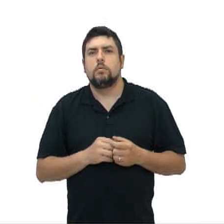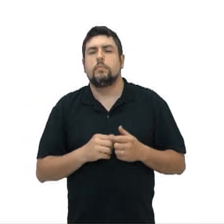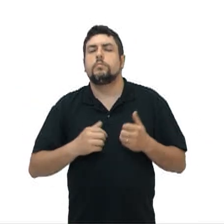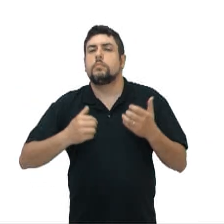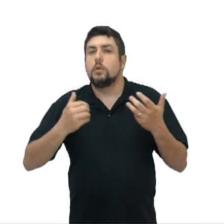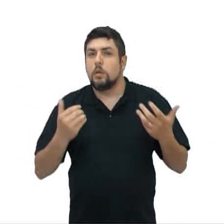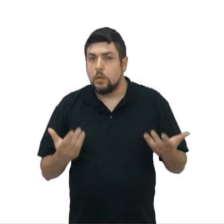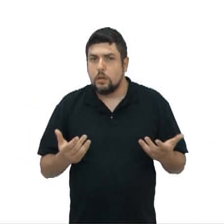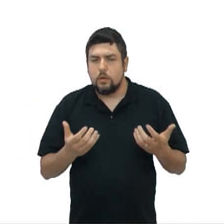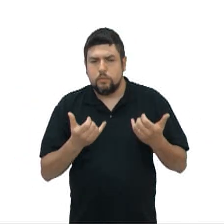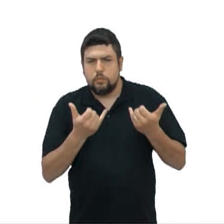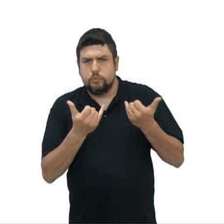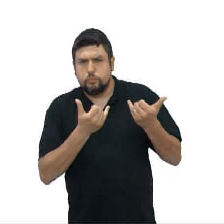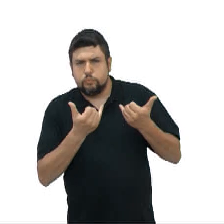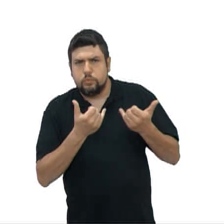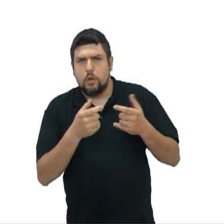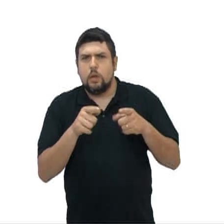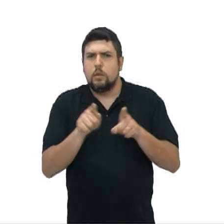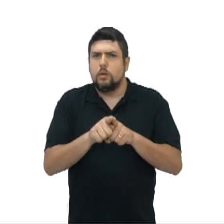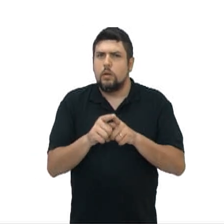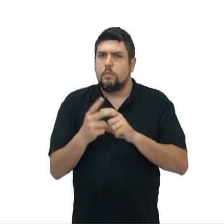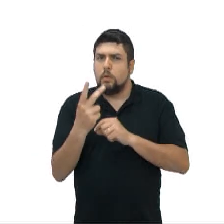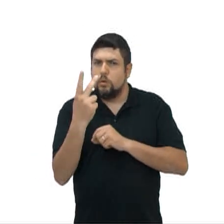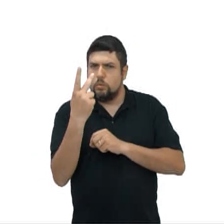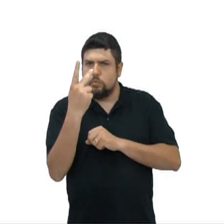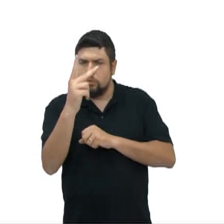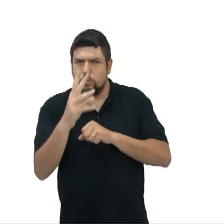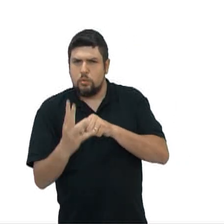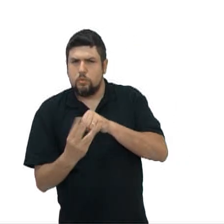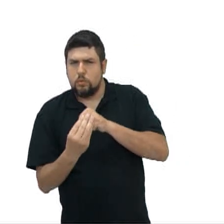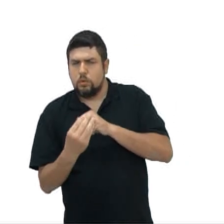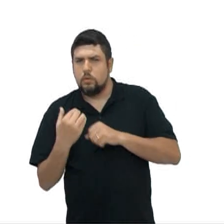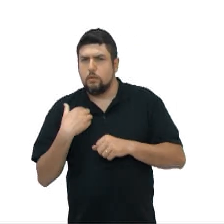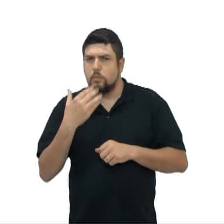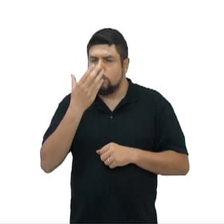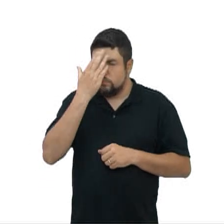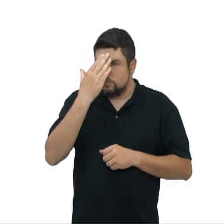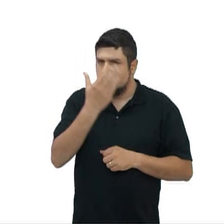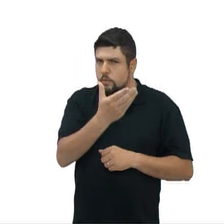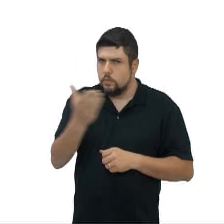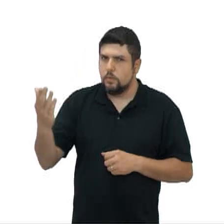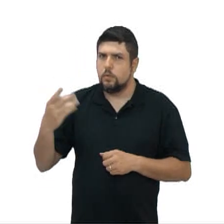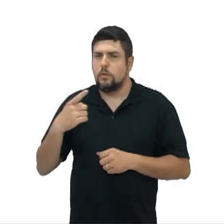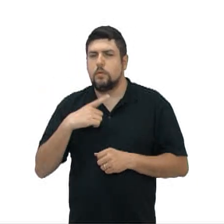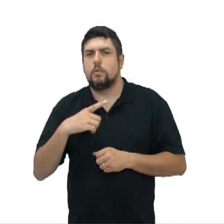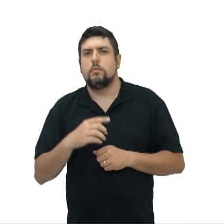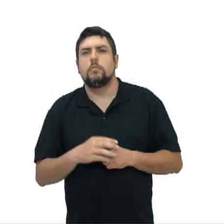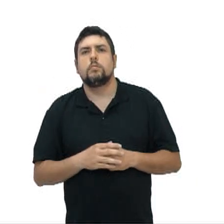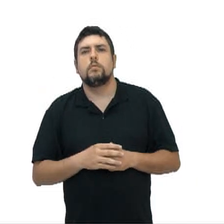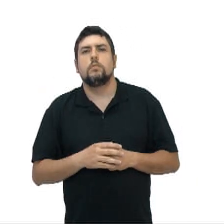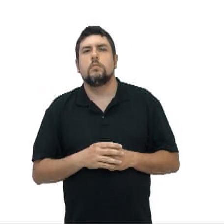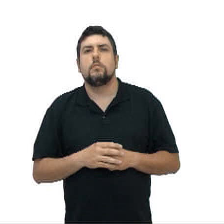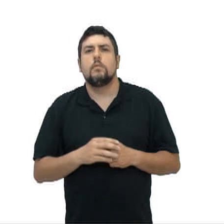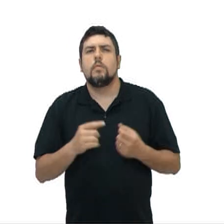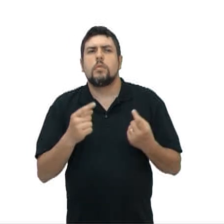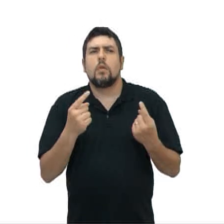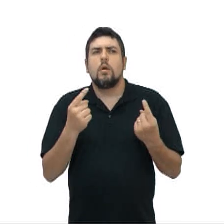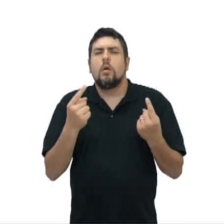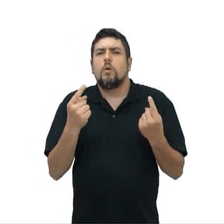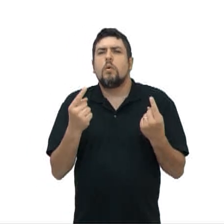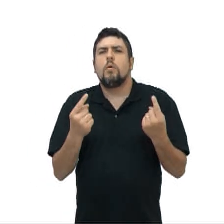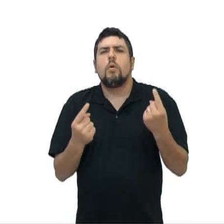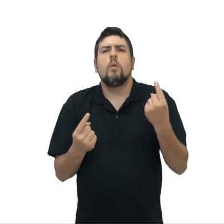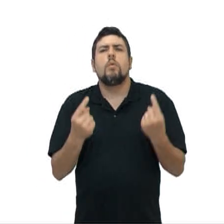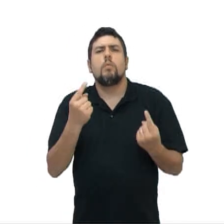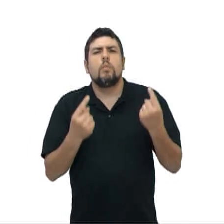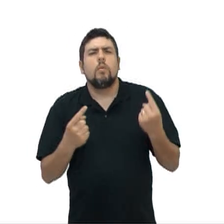informações e nos seus conhecimentos, você tem bastante, eu sei disso, qual dos compostos moleculares abaixo é